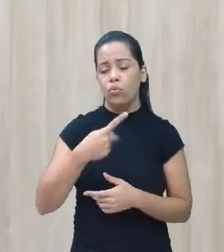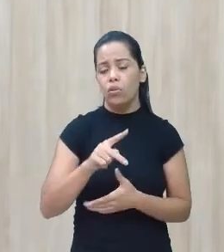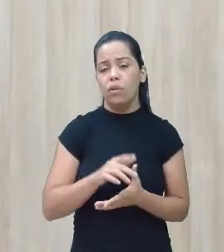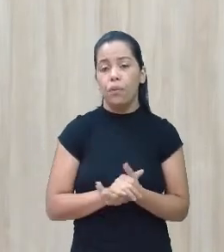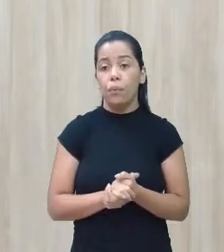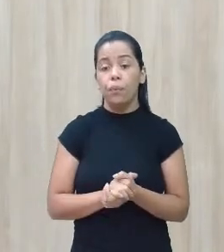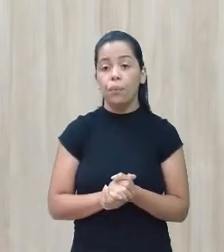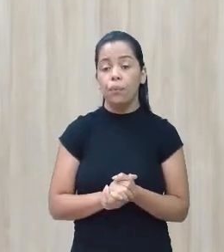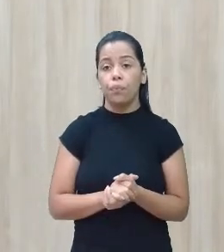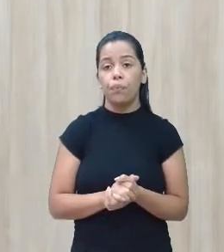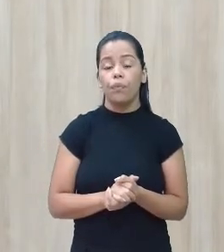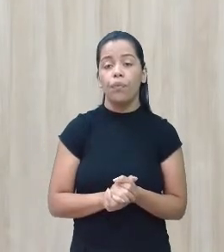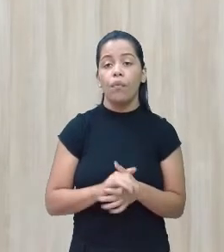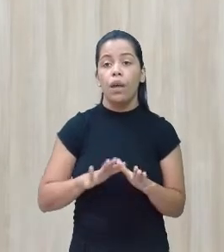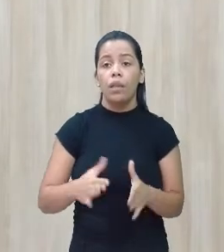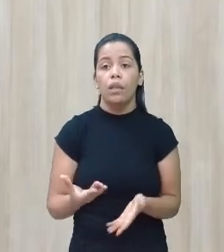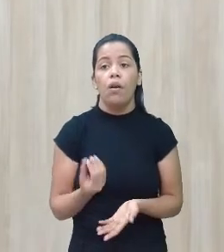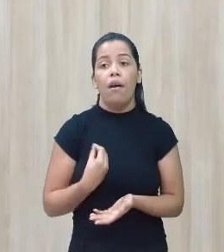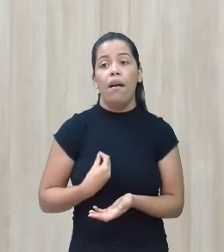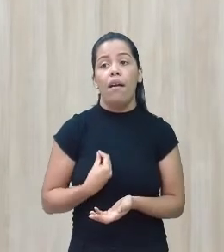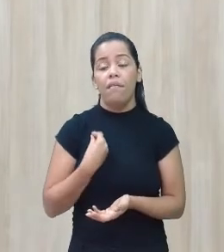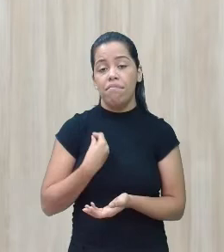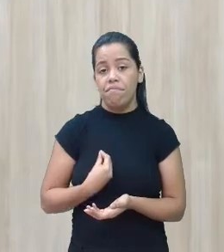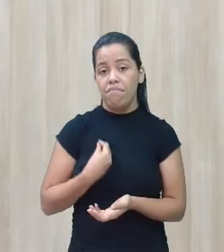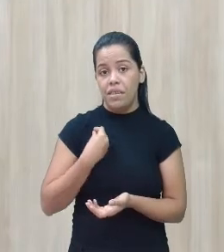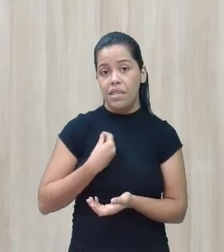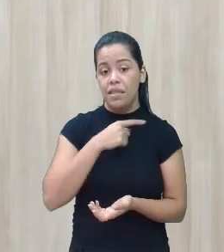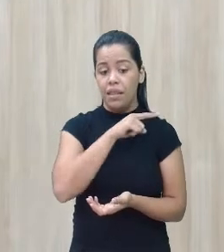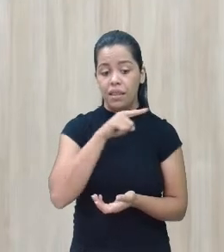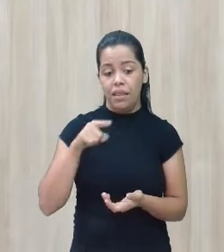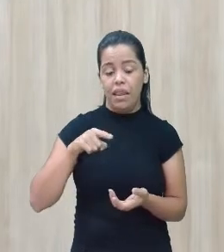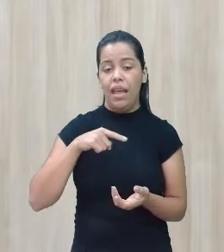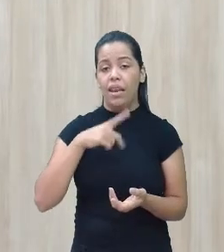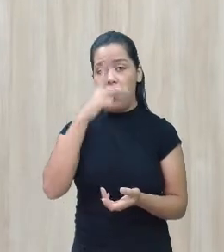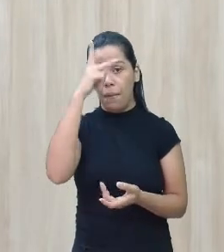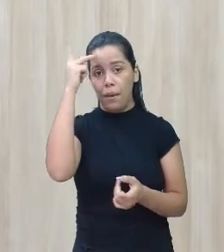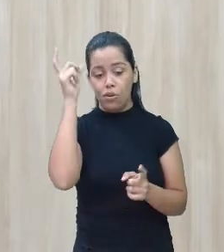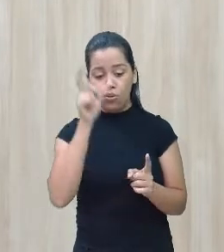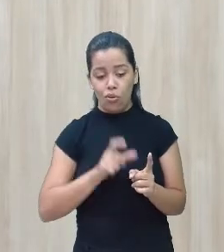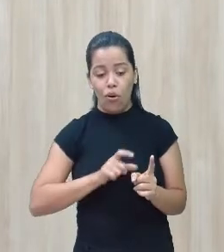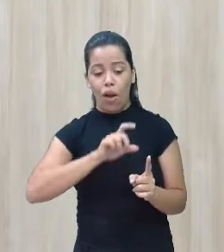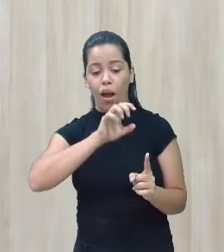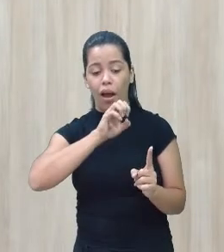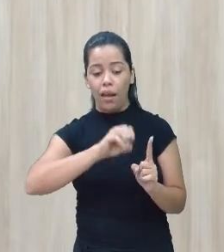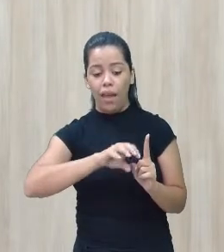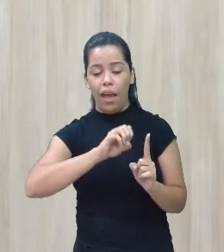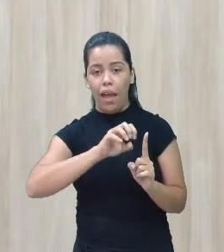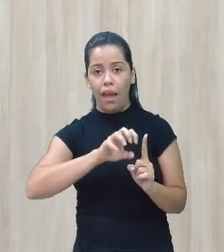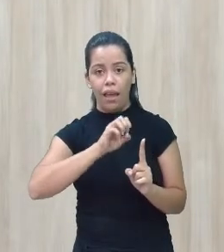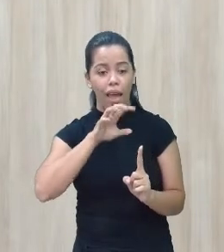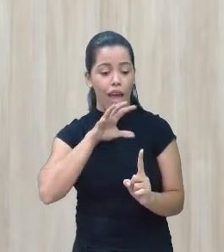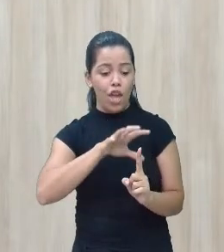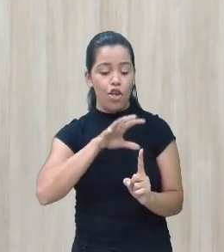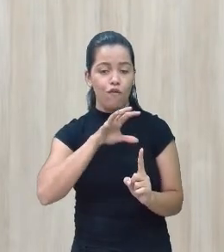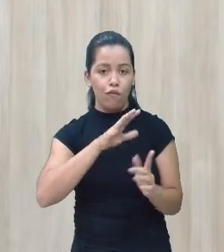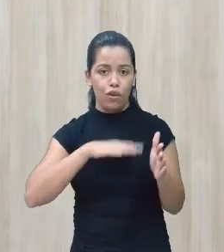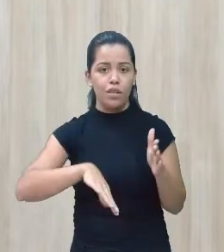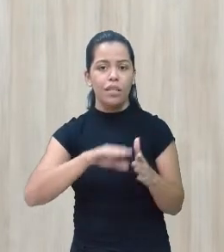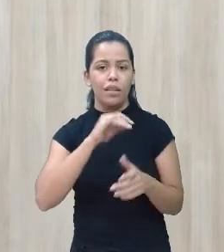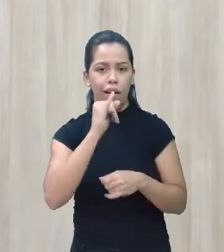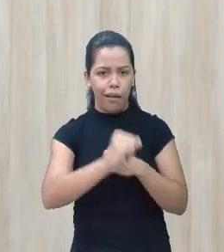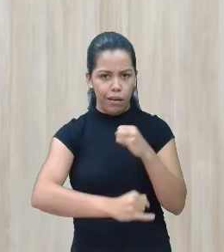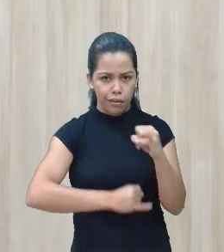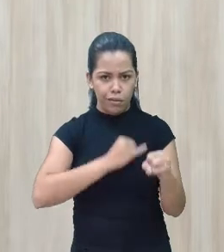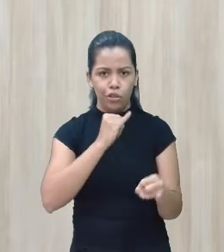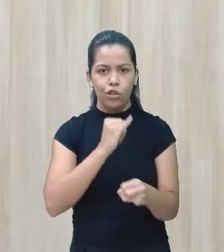blogueirinhas e blogueirinhos é que eles precisam demonstrar que a vida deles é super interessante. Afinal, quem é que quer ver marasmo, não é